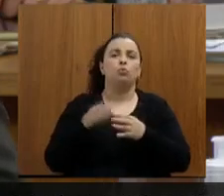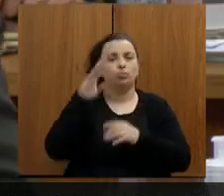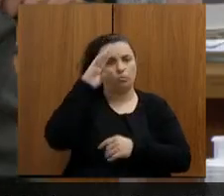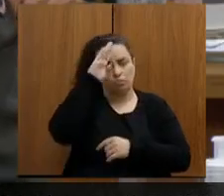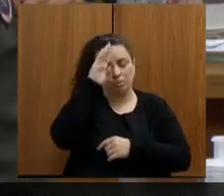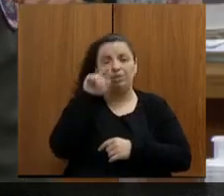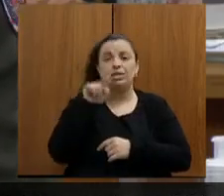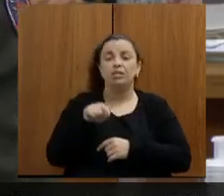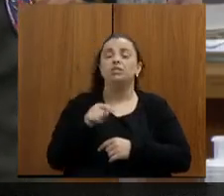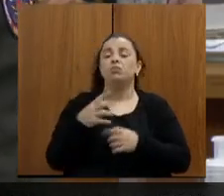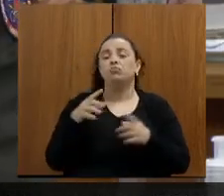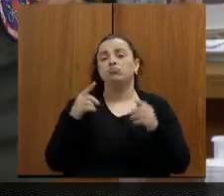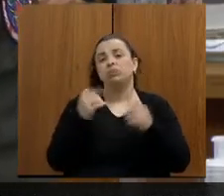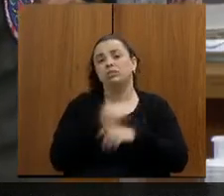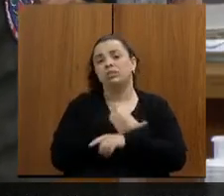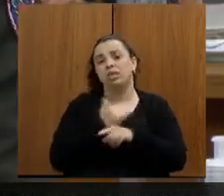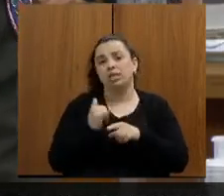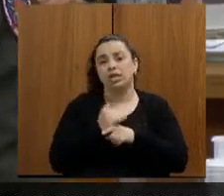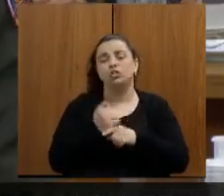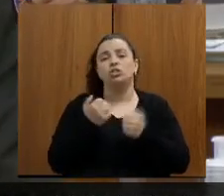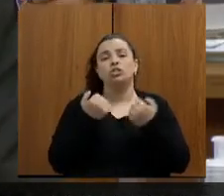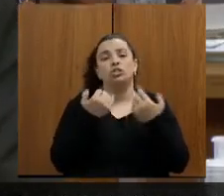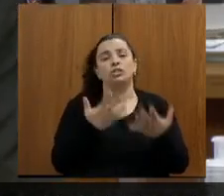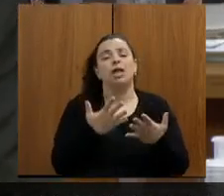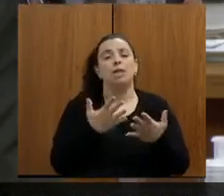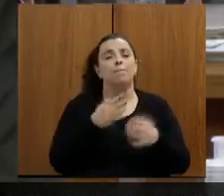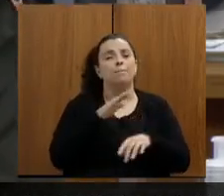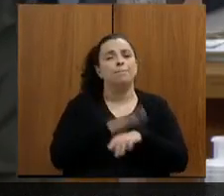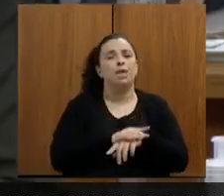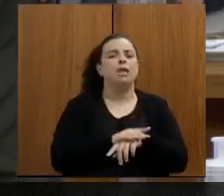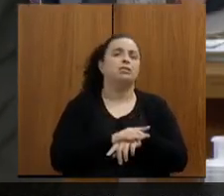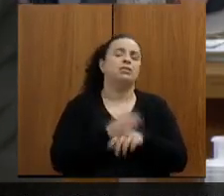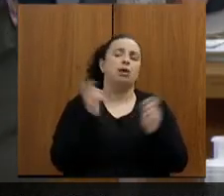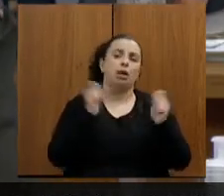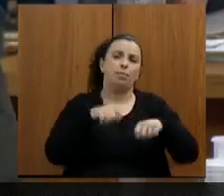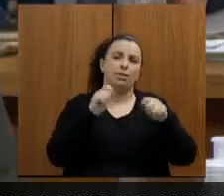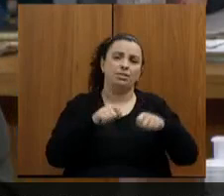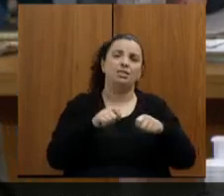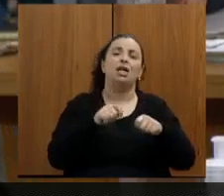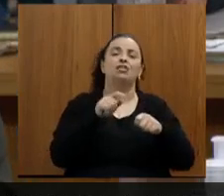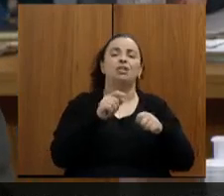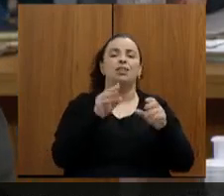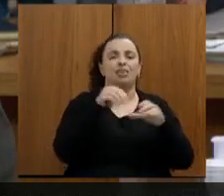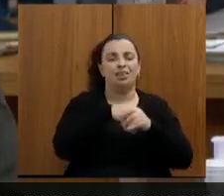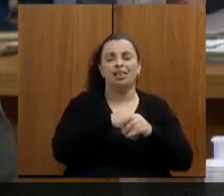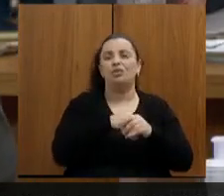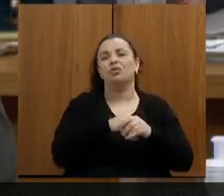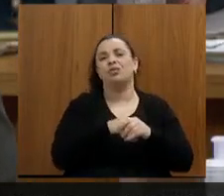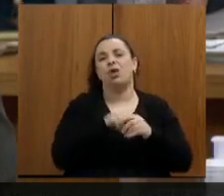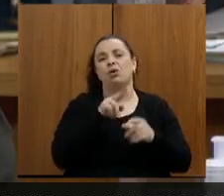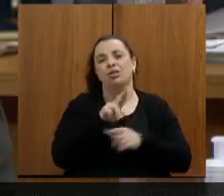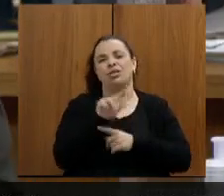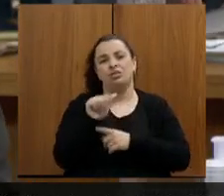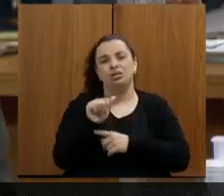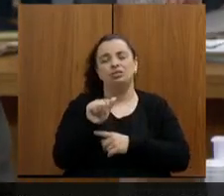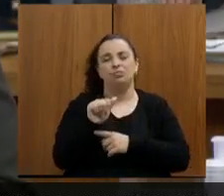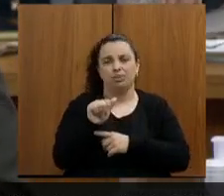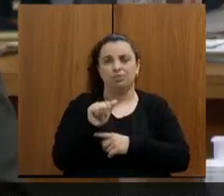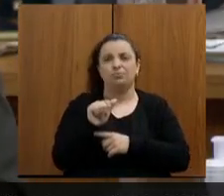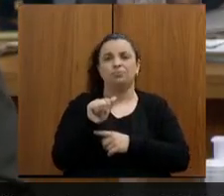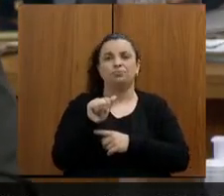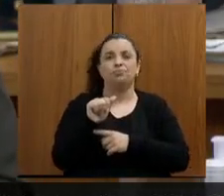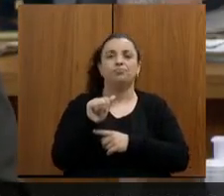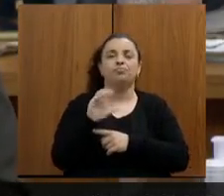de equipar as nossas unidades o terceiro. é levado aqui a população de Minas